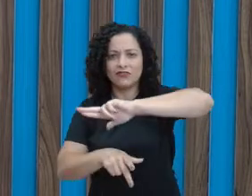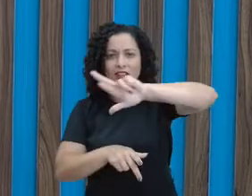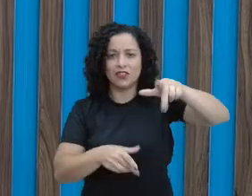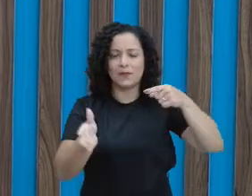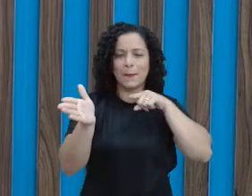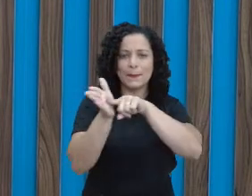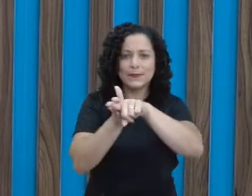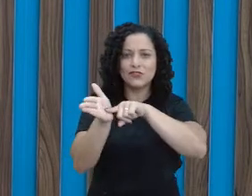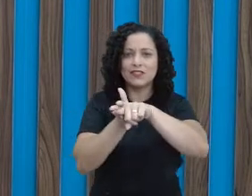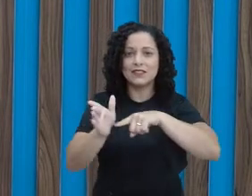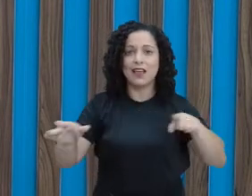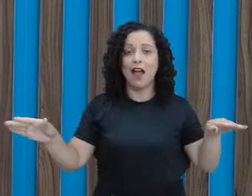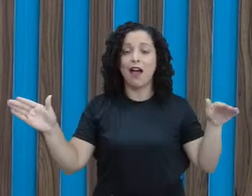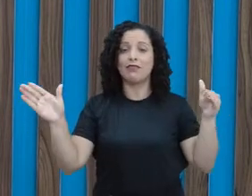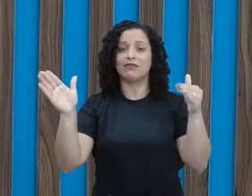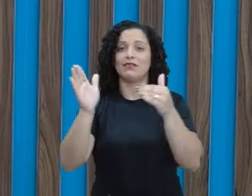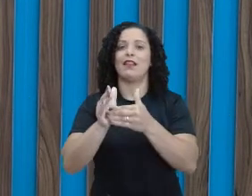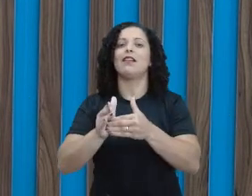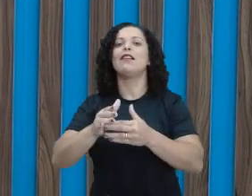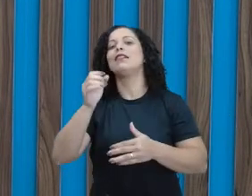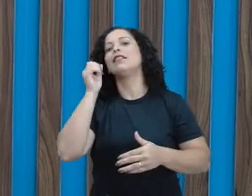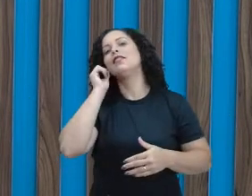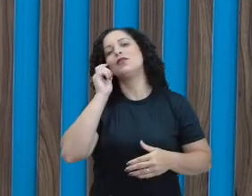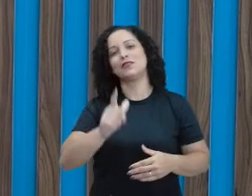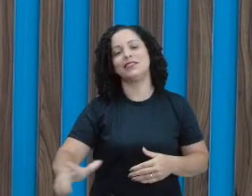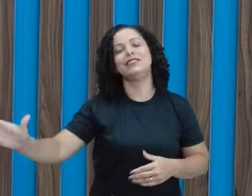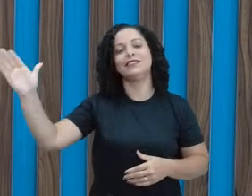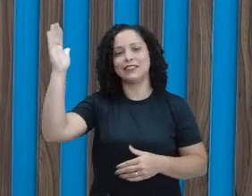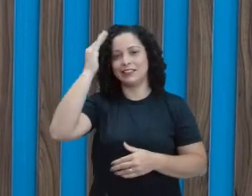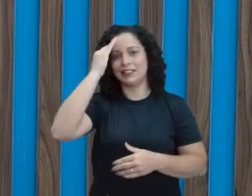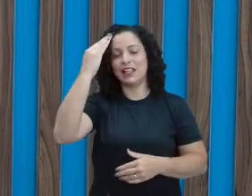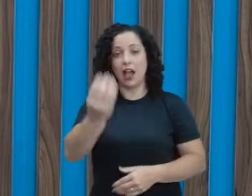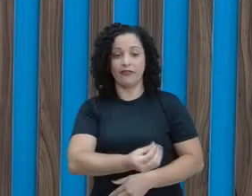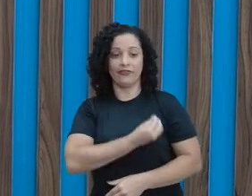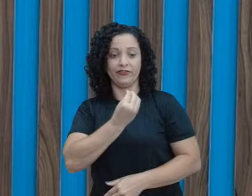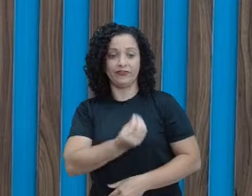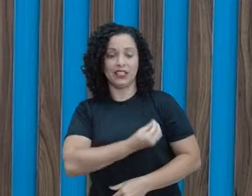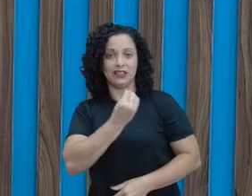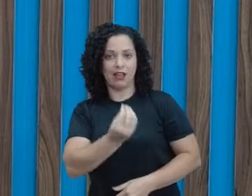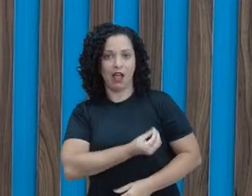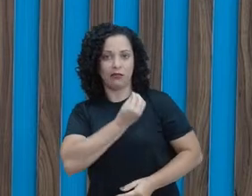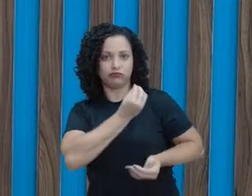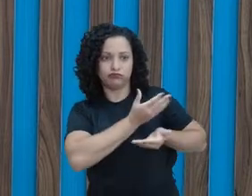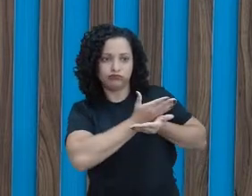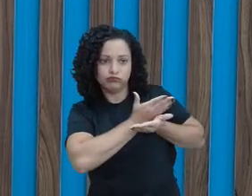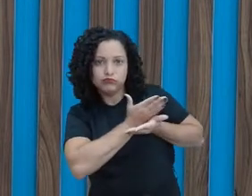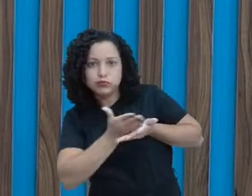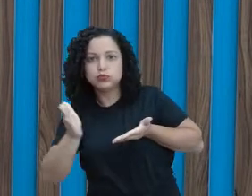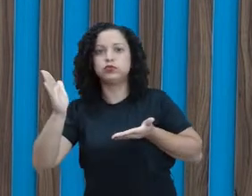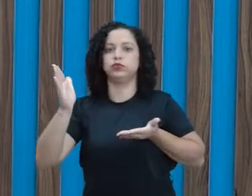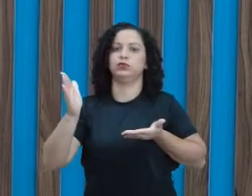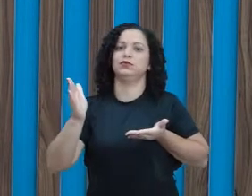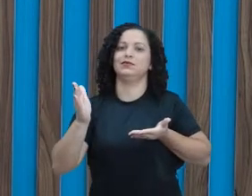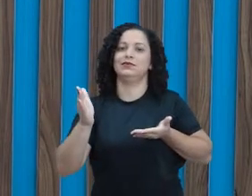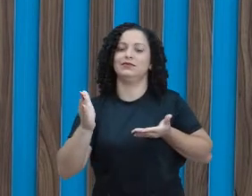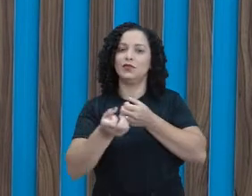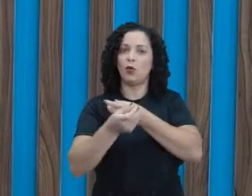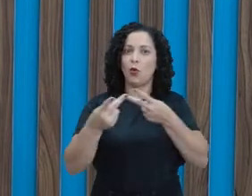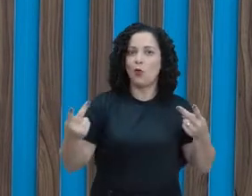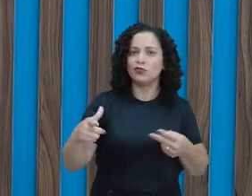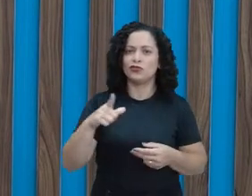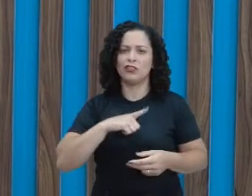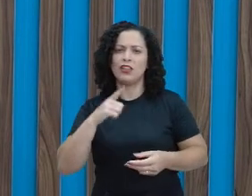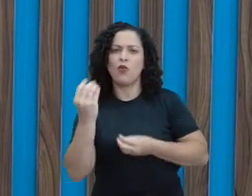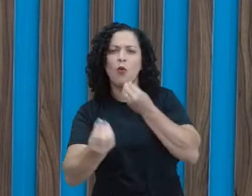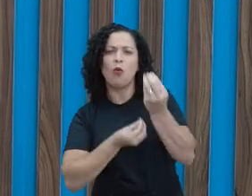até chegarmos a realmente a origem da vida e como surgiu tudo isso aqui que temos, que podemos dispor e cuidar do